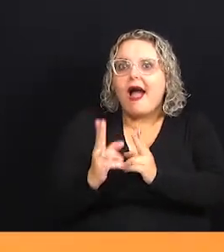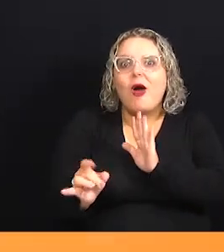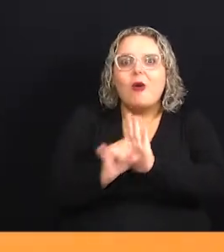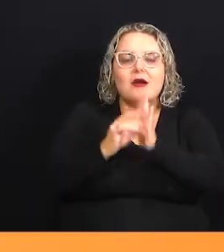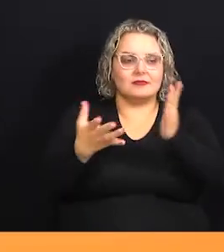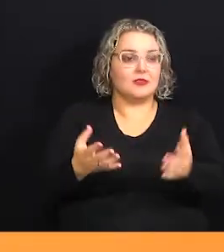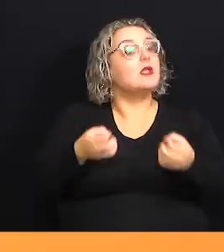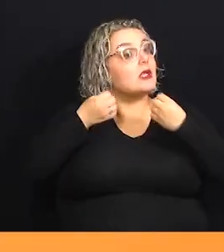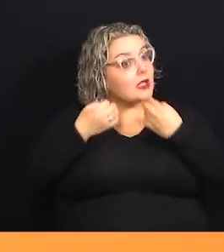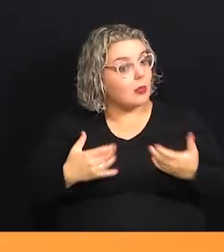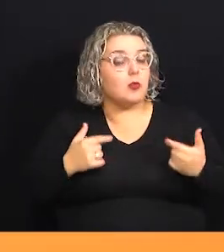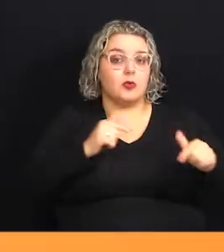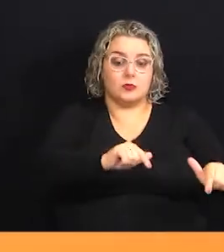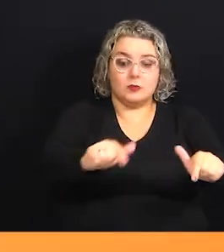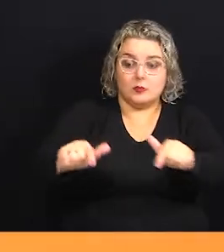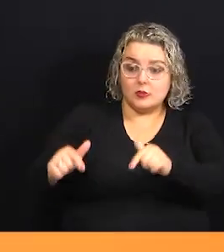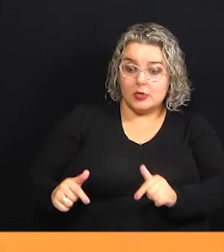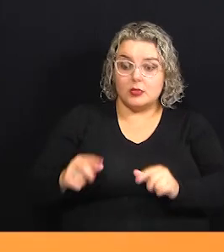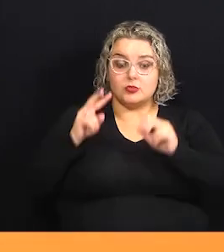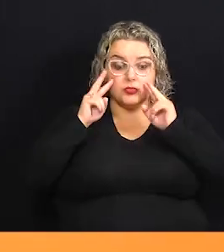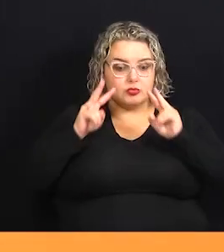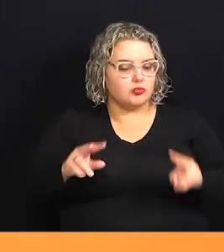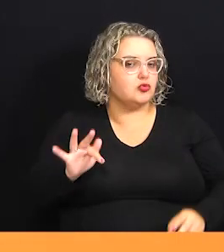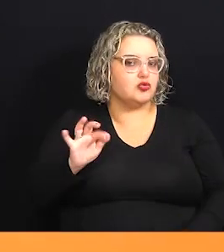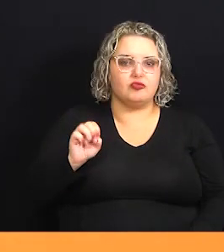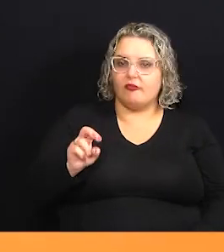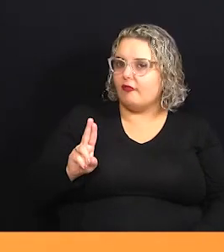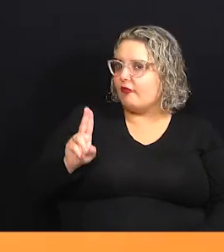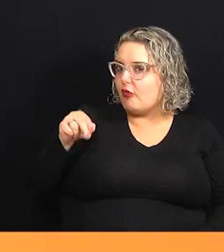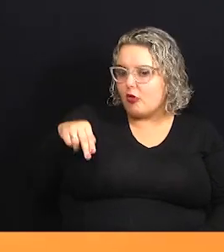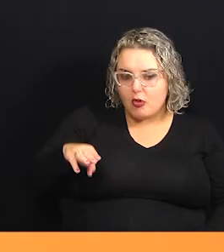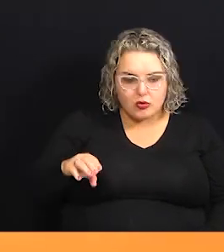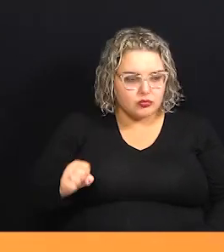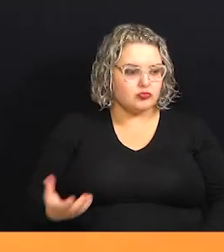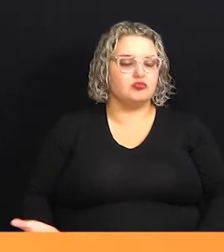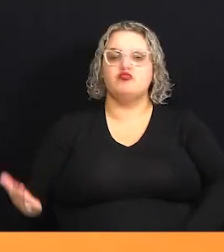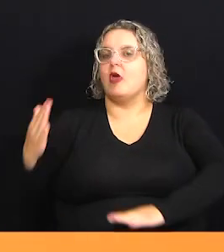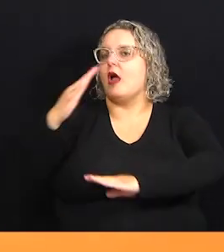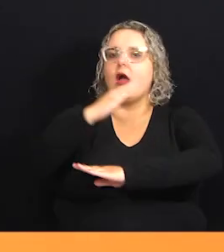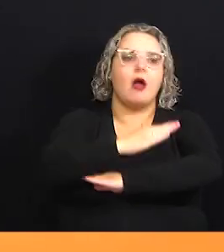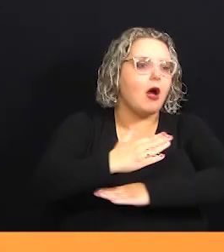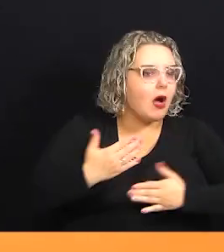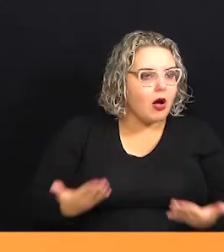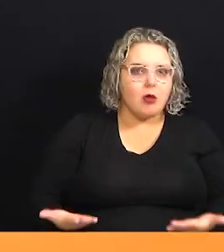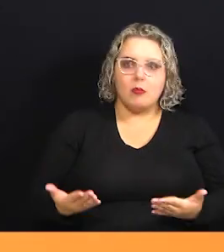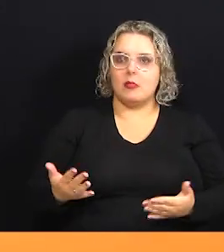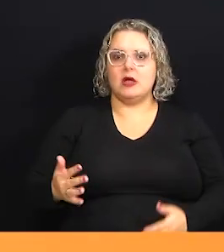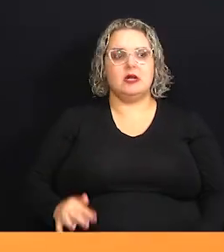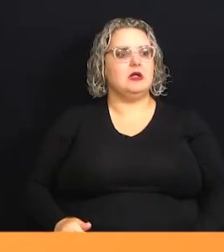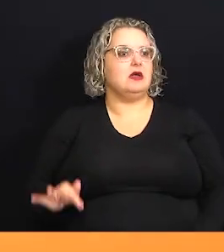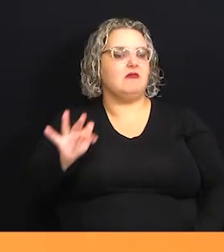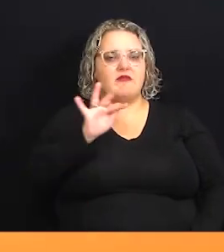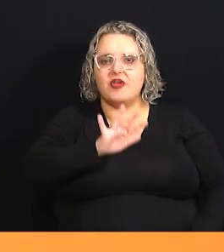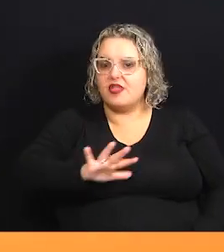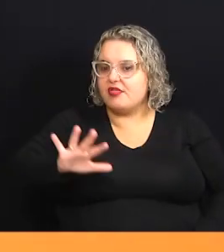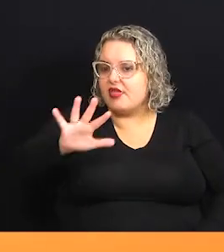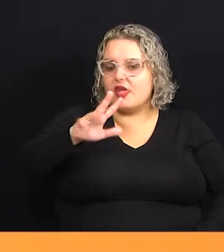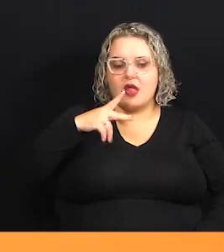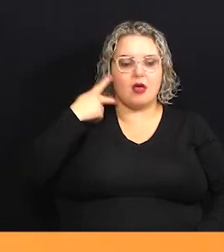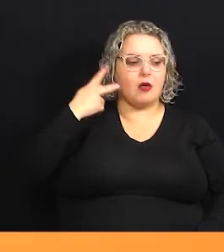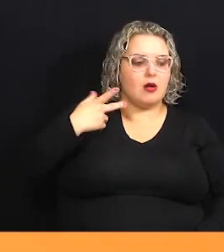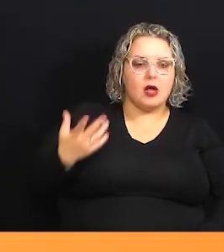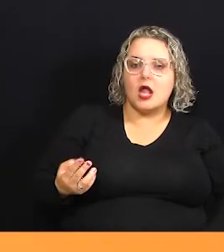É bom a gente se ver em outros espaços, nos fóruns, na Câmara Federal,